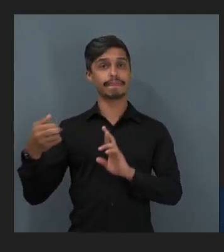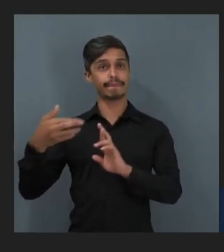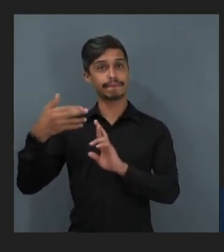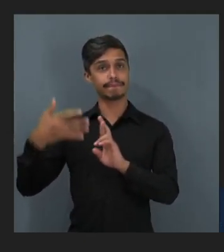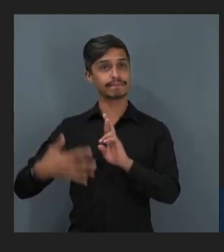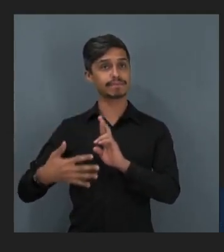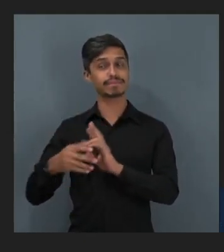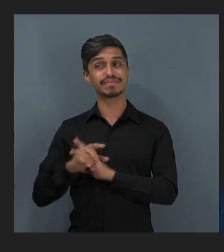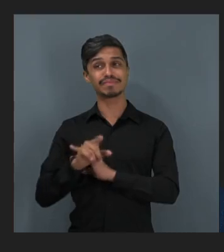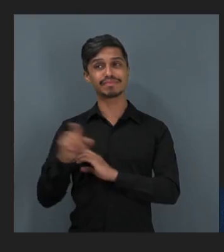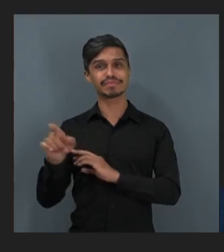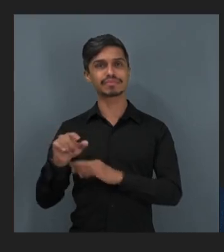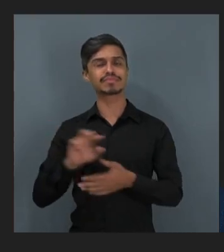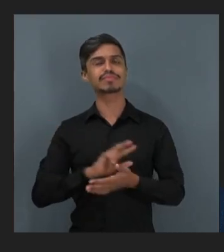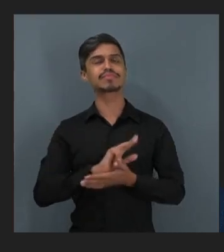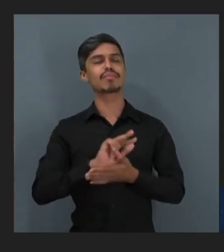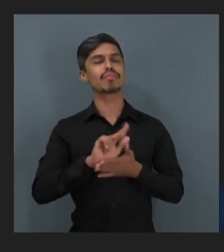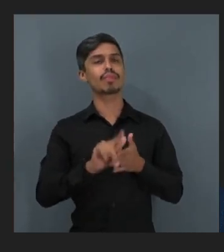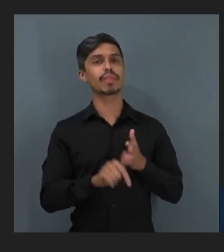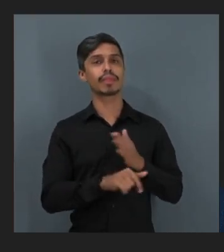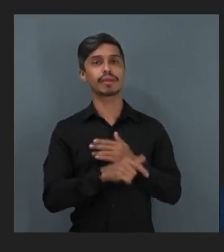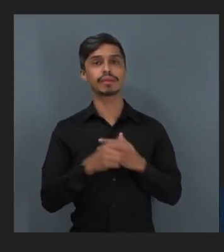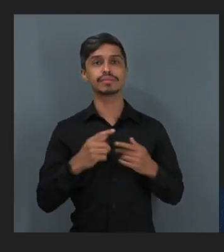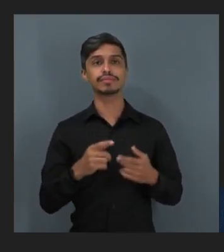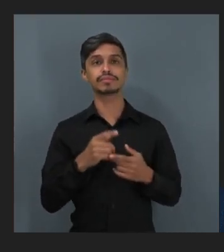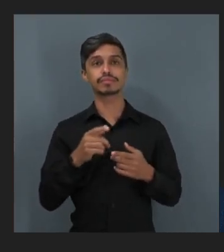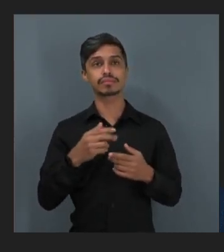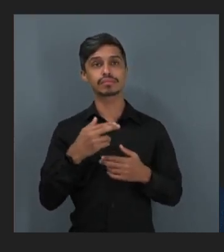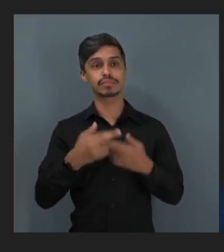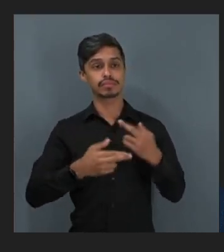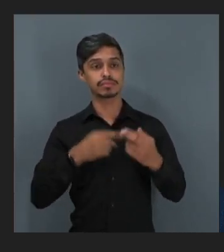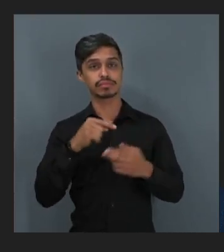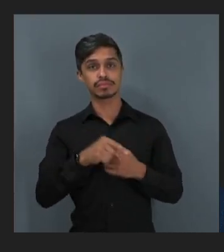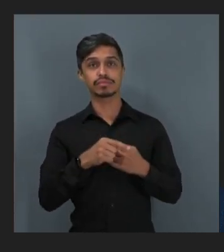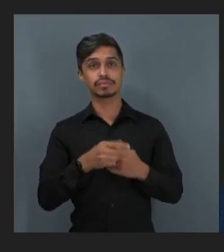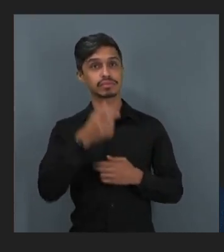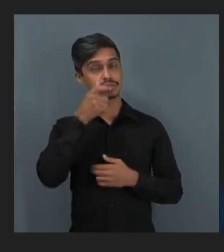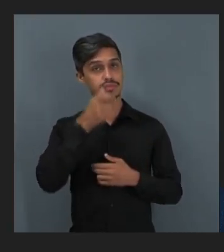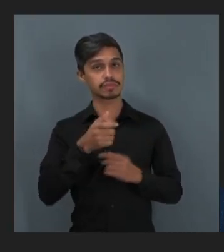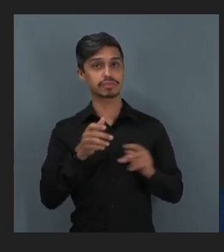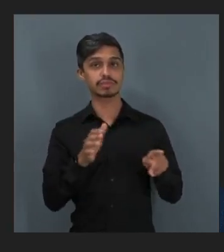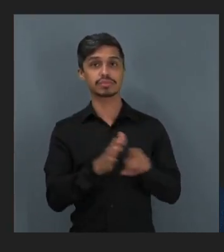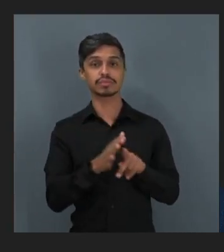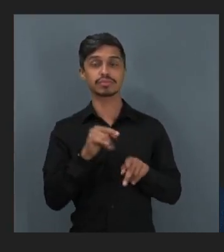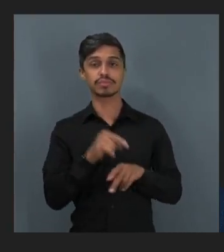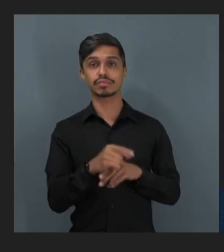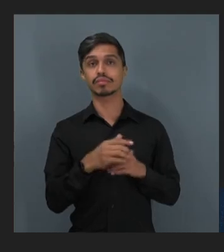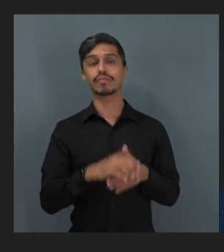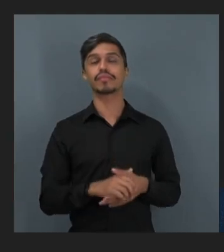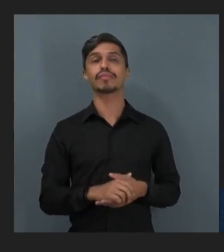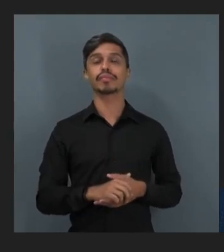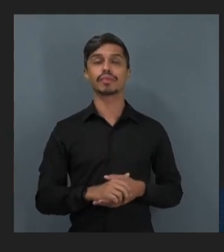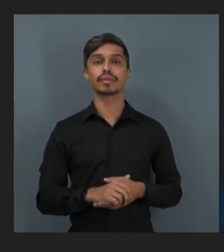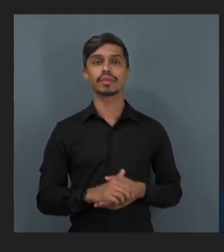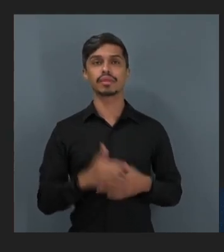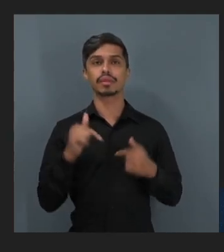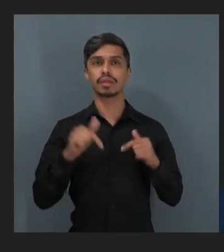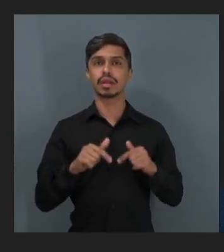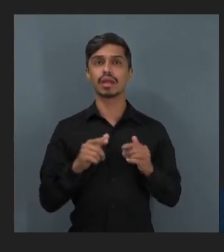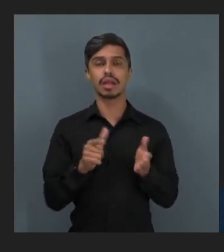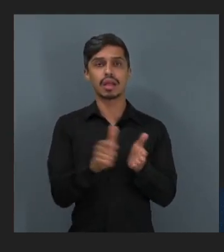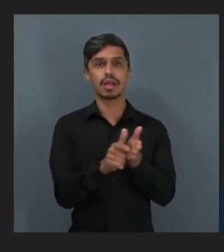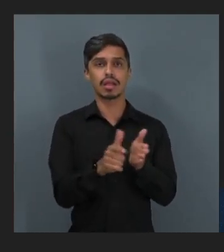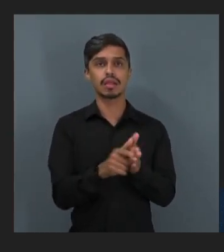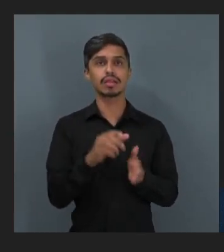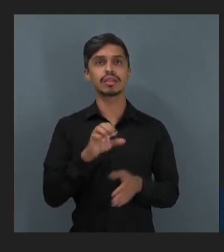de várias ações de interesse da companhia. Então, a matéria do Estadão aqui é muito clara. E o ministro, em vez